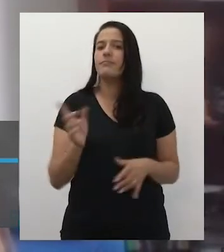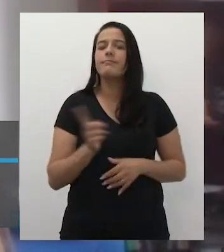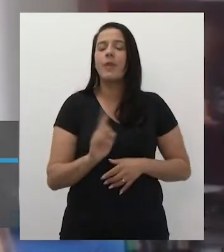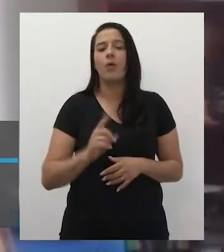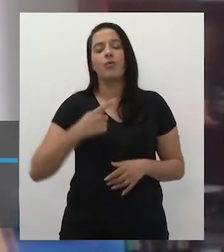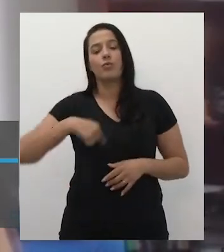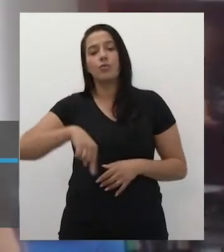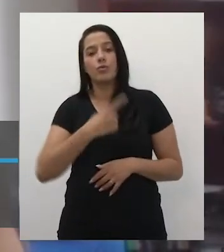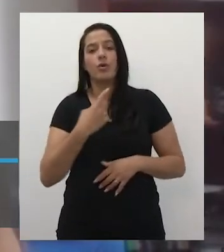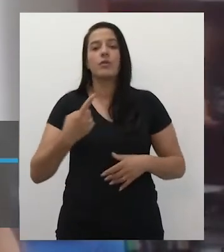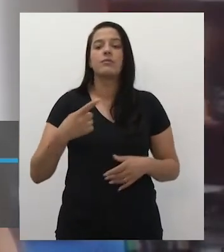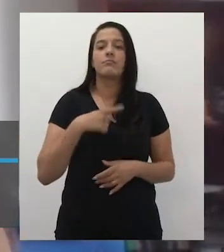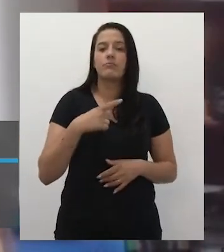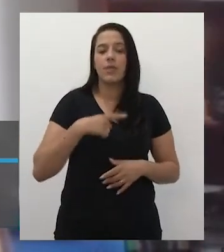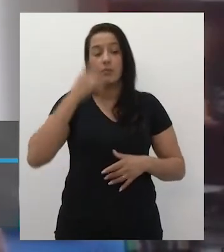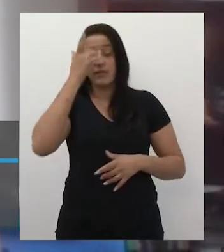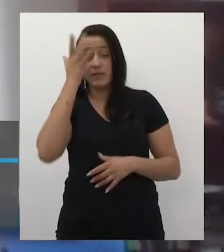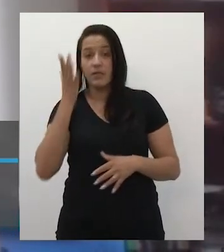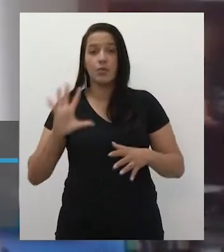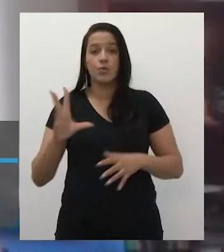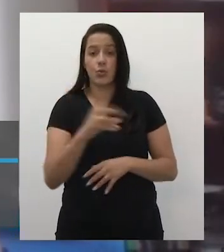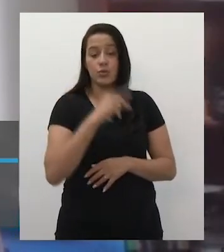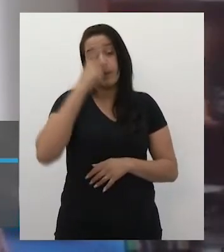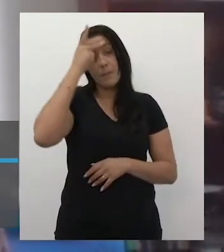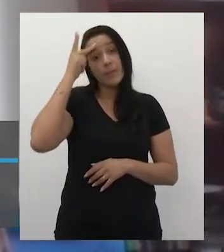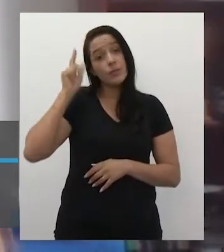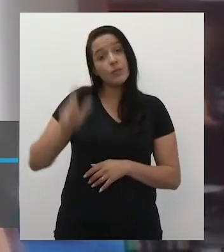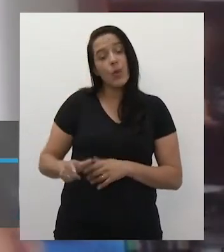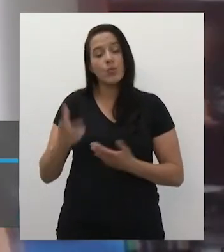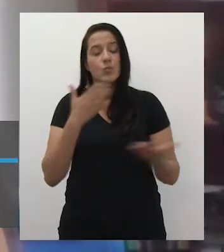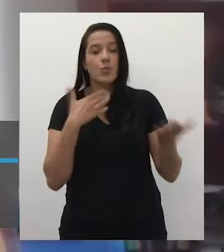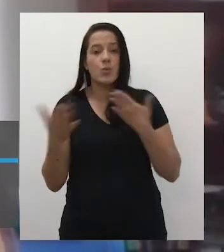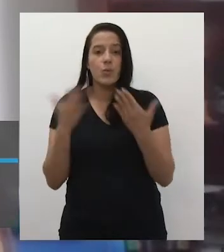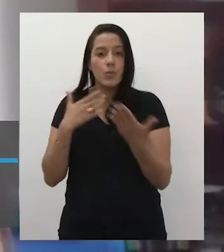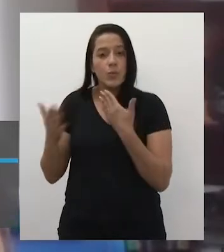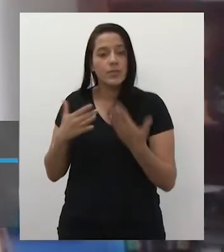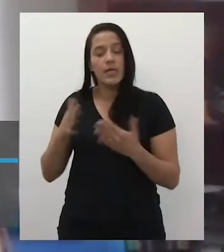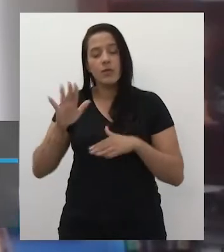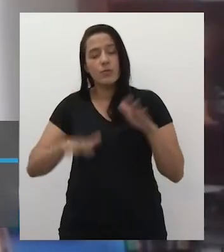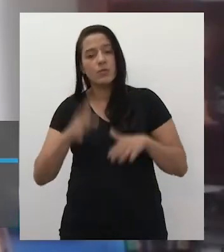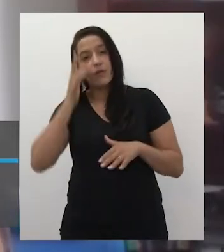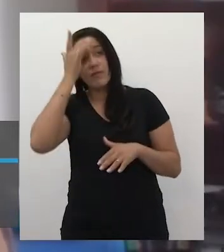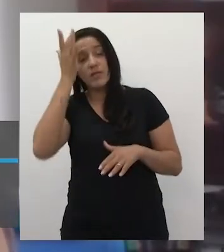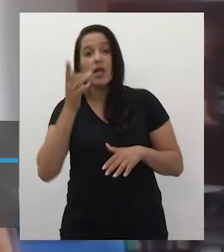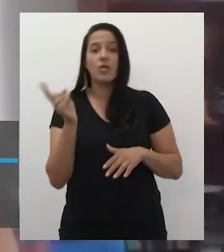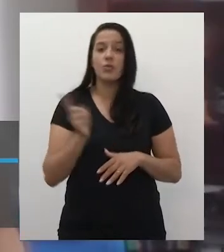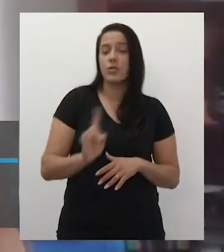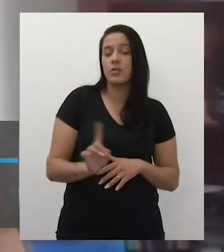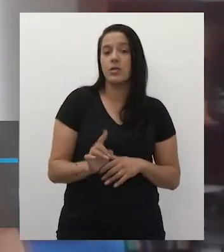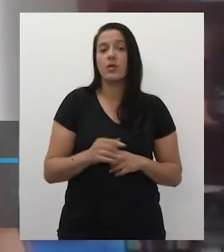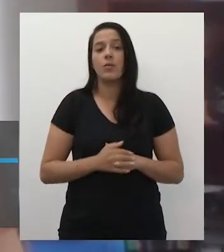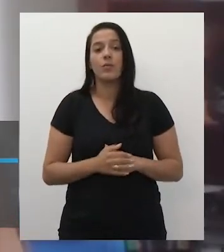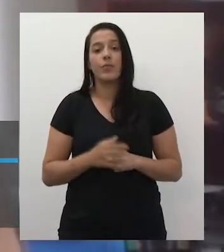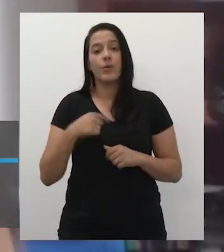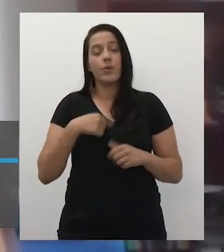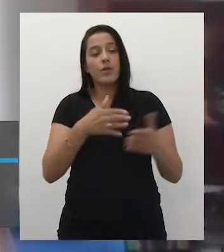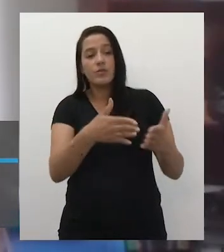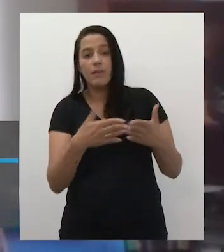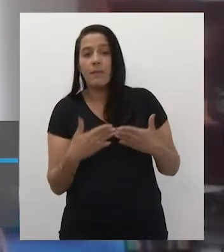A gente está numa cultura, né? A gente é rodeado por pessoas, as pessoas